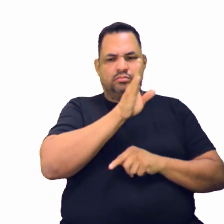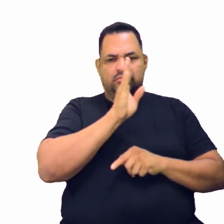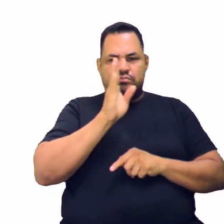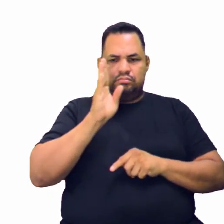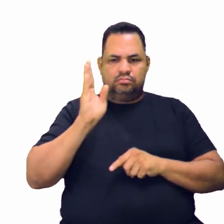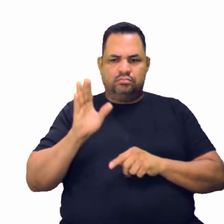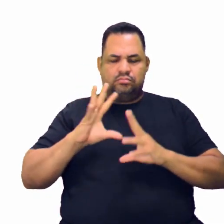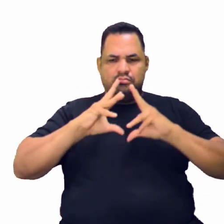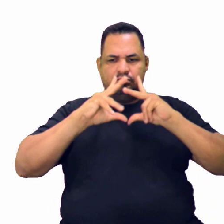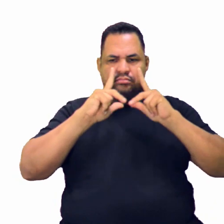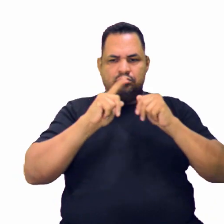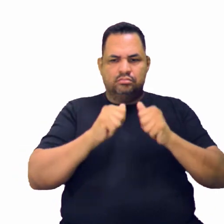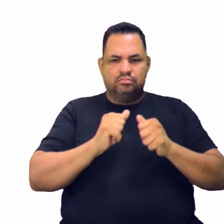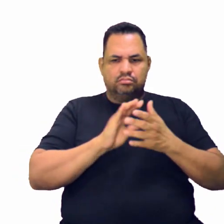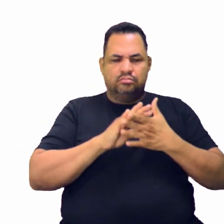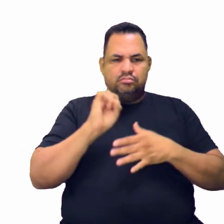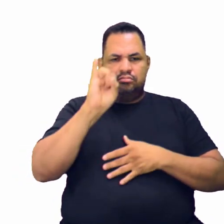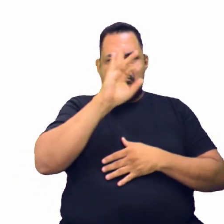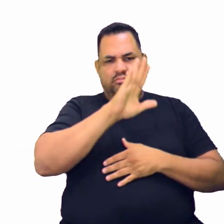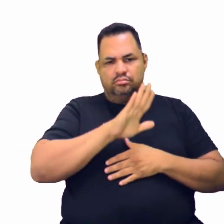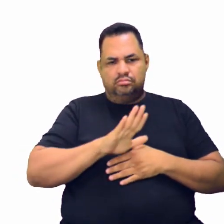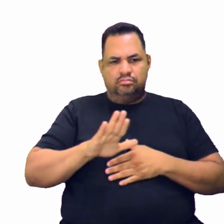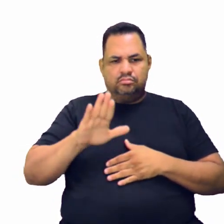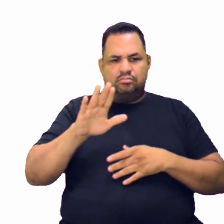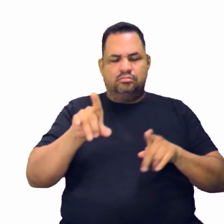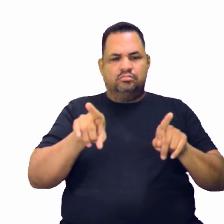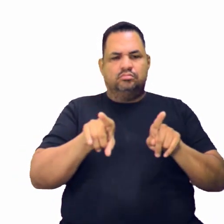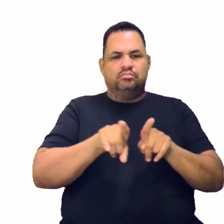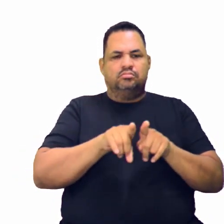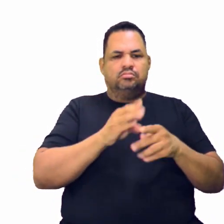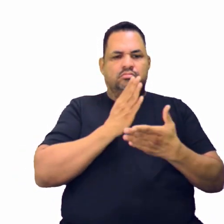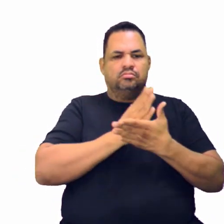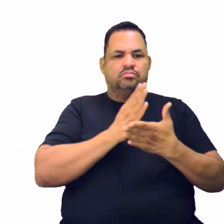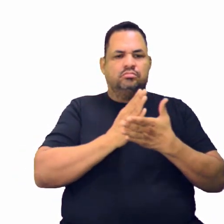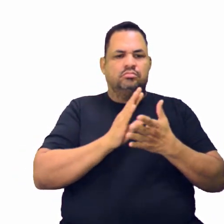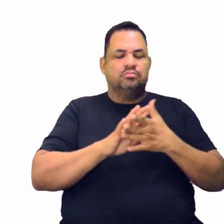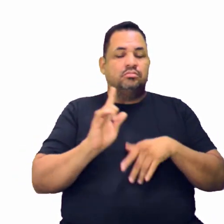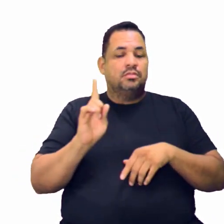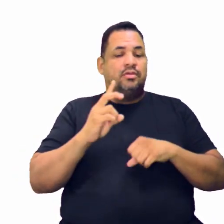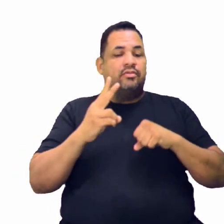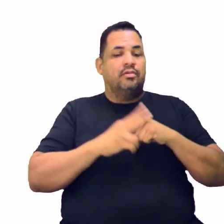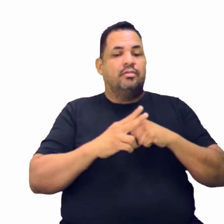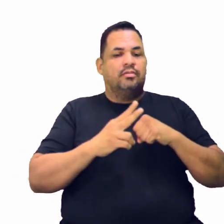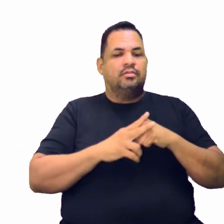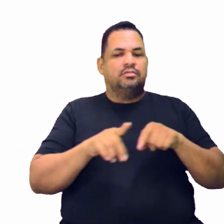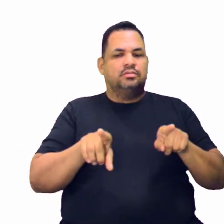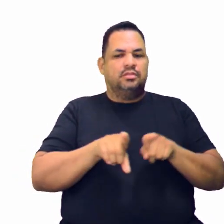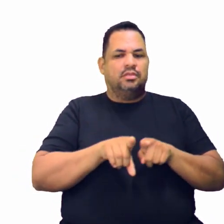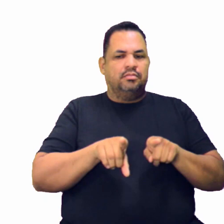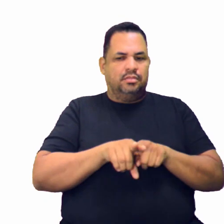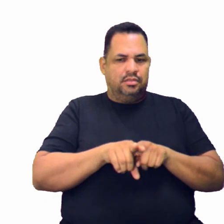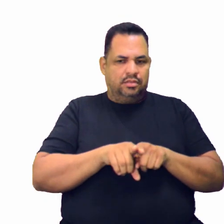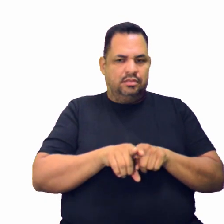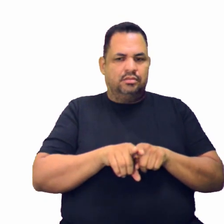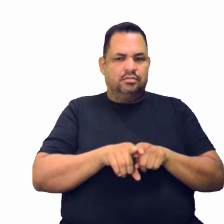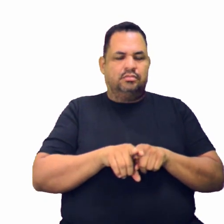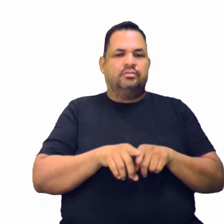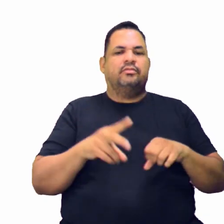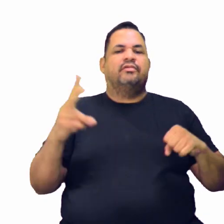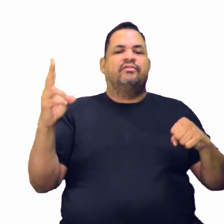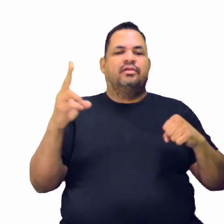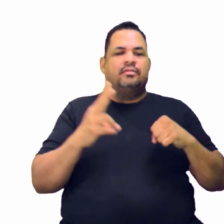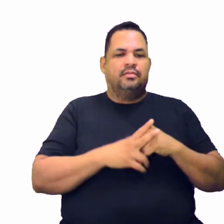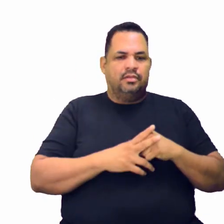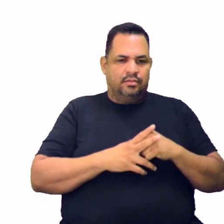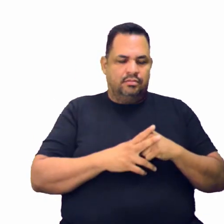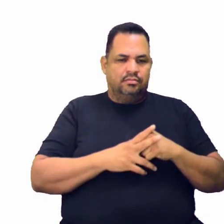todo, tanto as imagens, né, a parte não verbal, quanto a parte verbal.